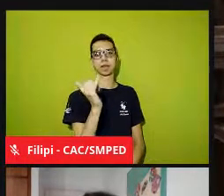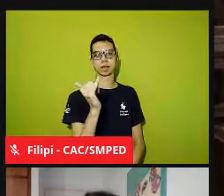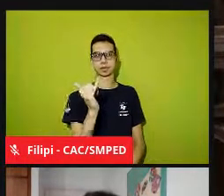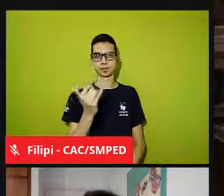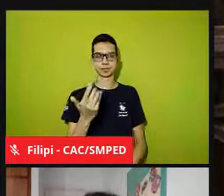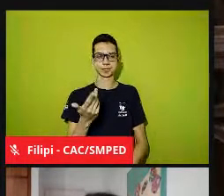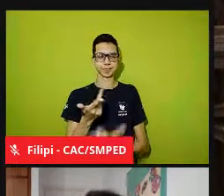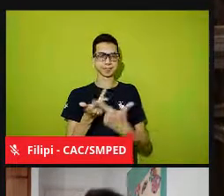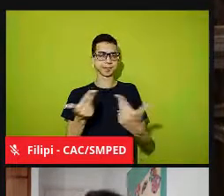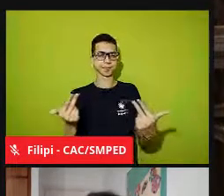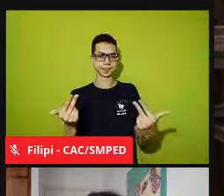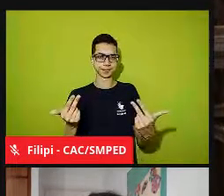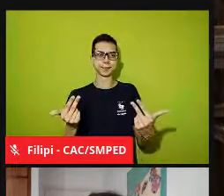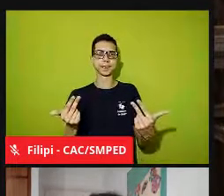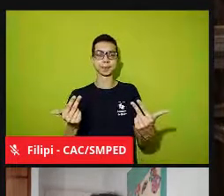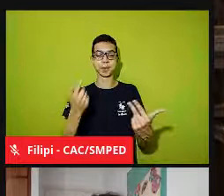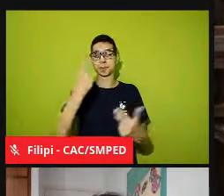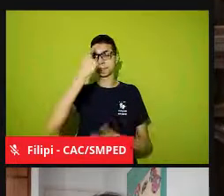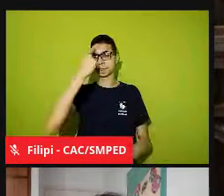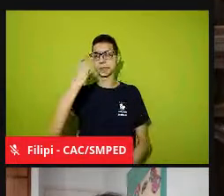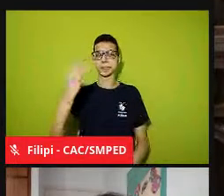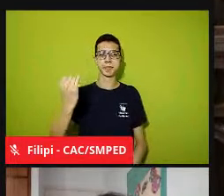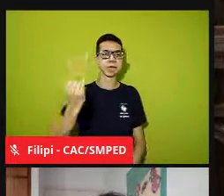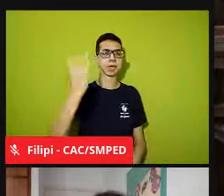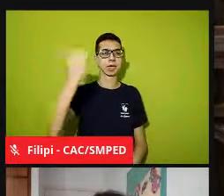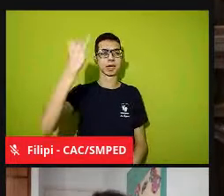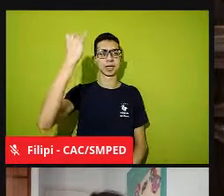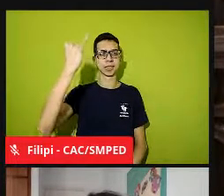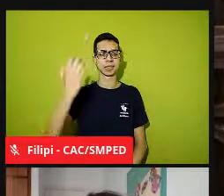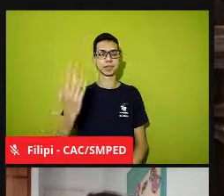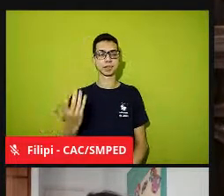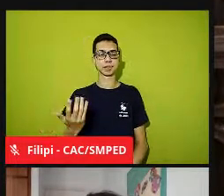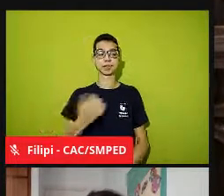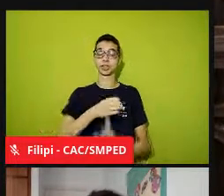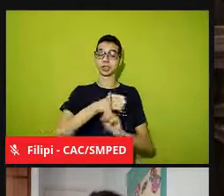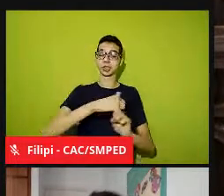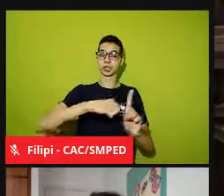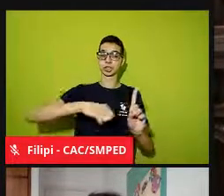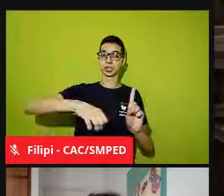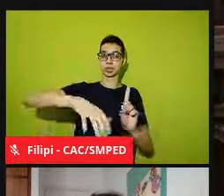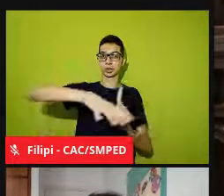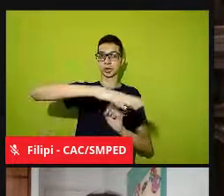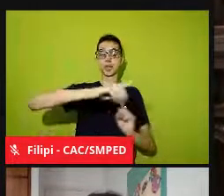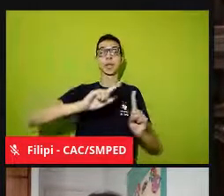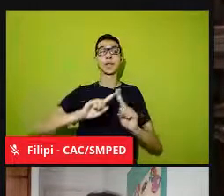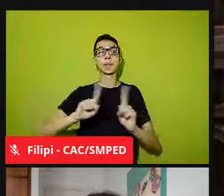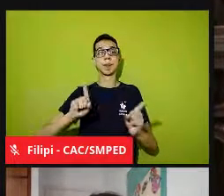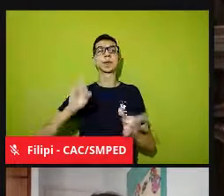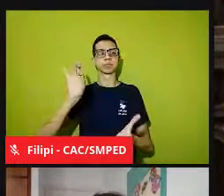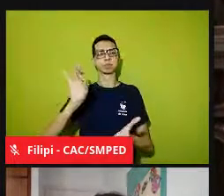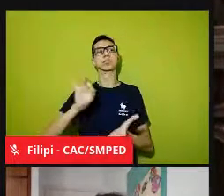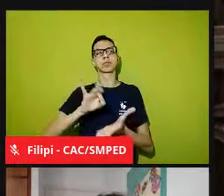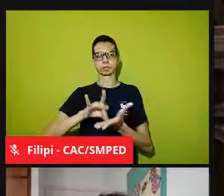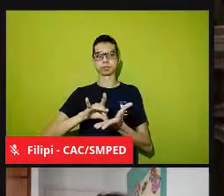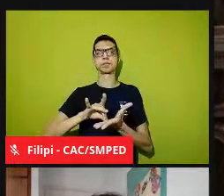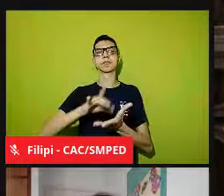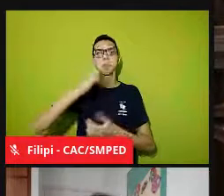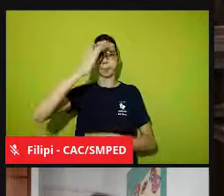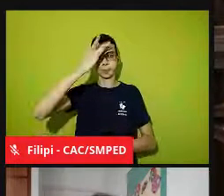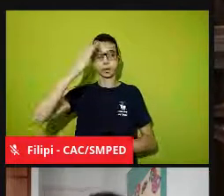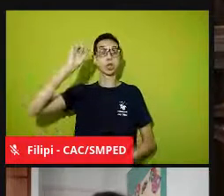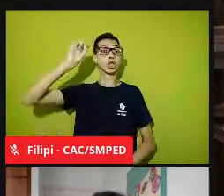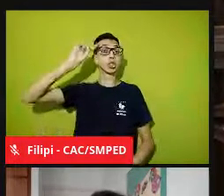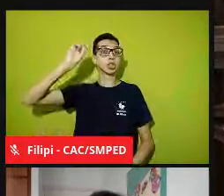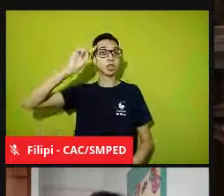atribui como importante, né, para a nossa sociedade, assim, né? Mas é de fato as pessoas que estão aí fazendo o seu dia a